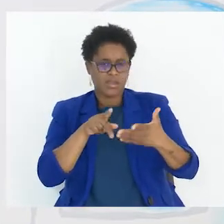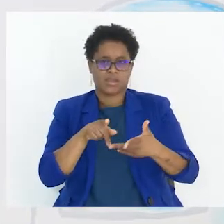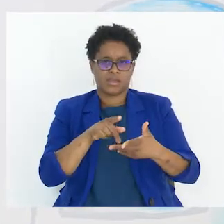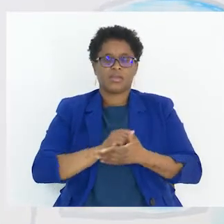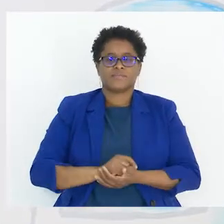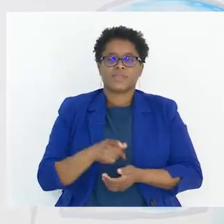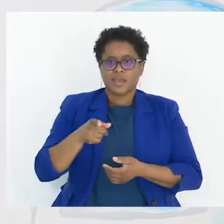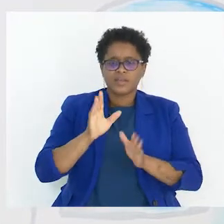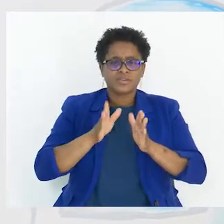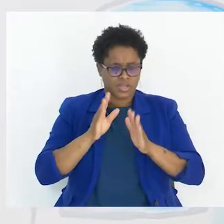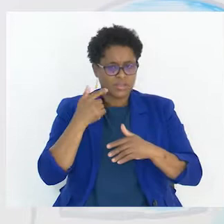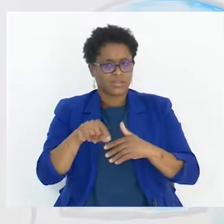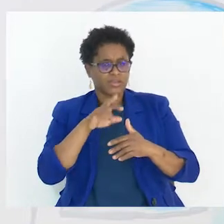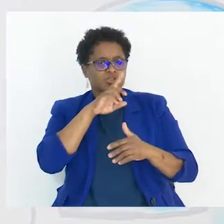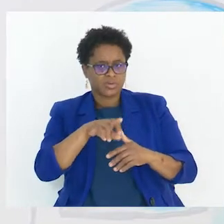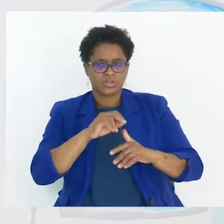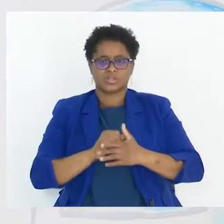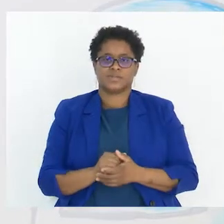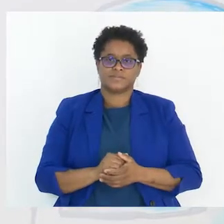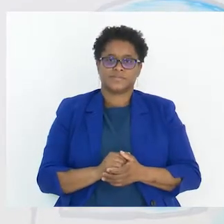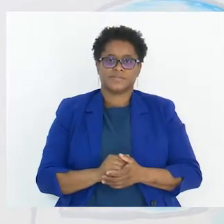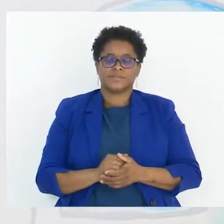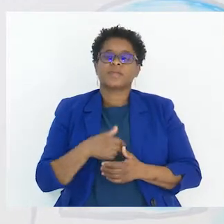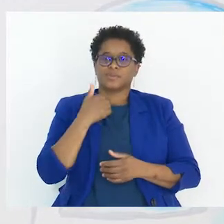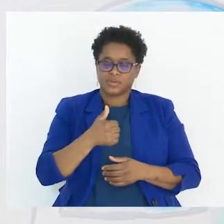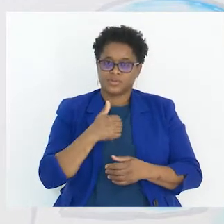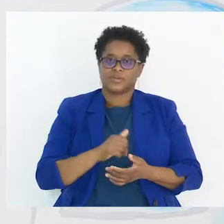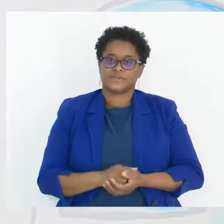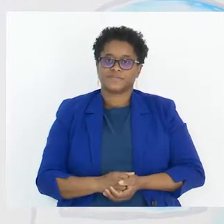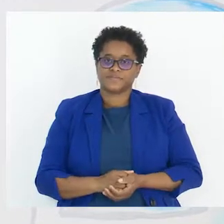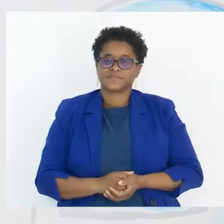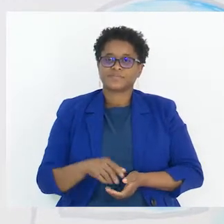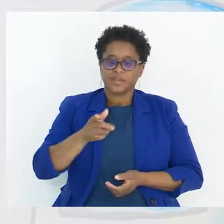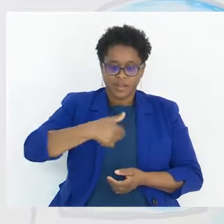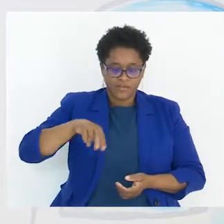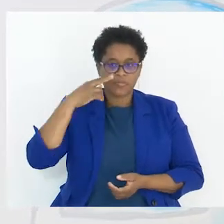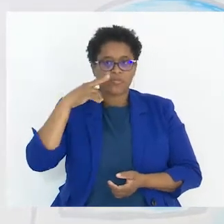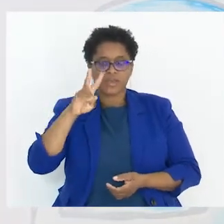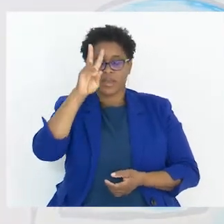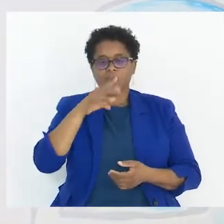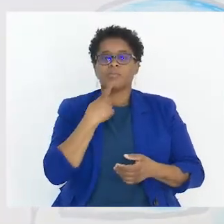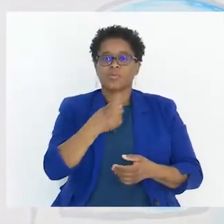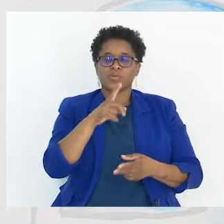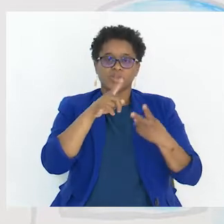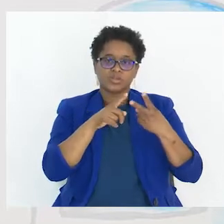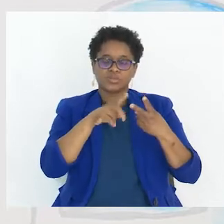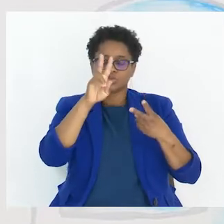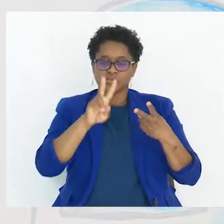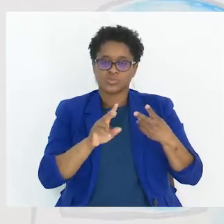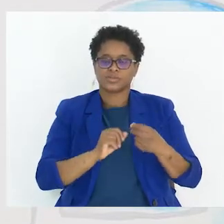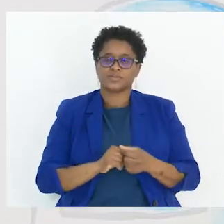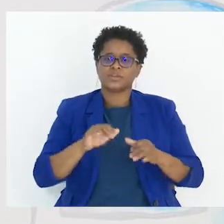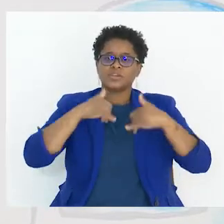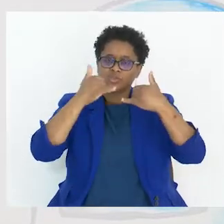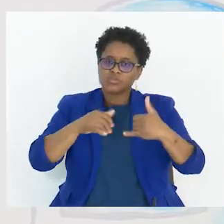estão a ler? E aí, já tem a resposta? Muito bem. Então vamos ver a segunda